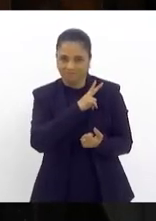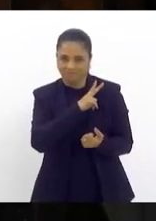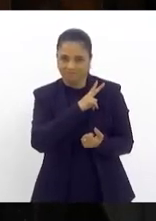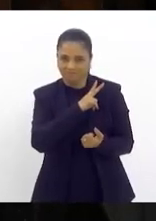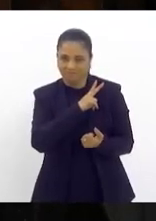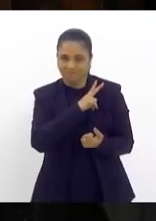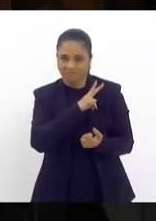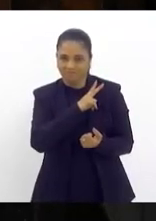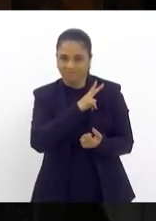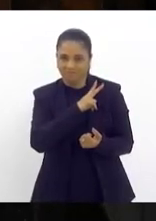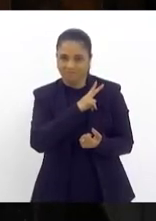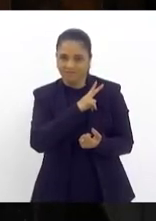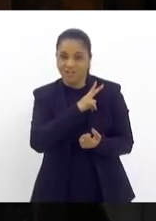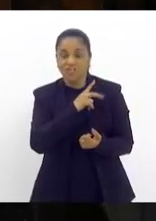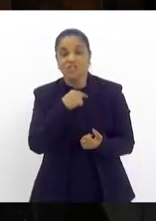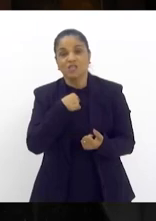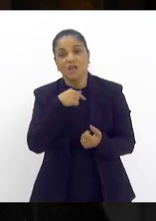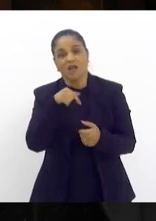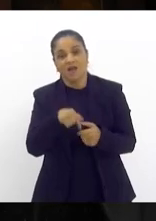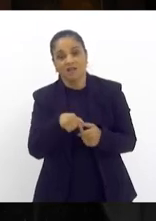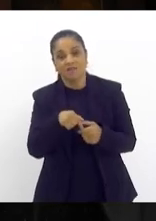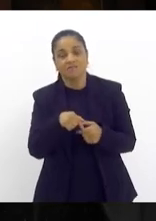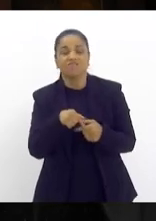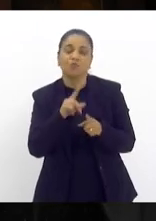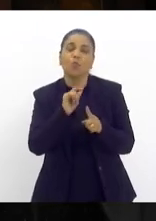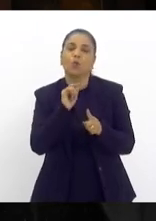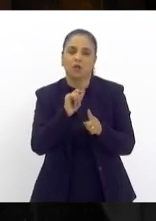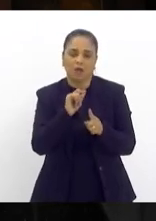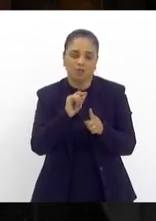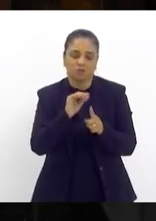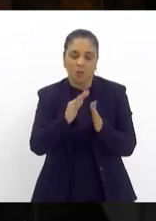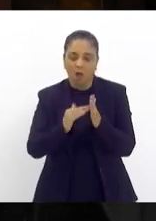recairá nos custos da mensalidade.